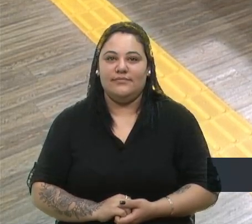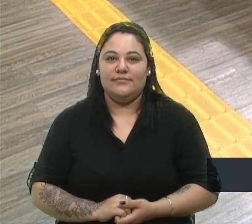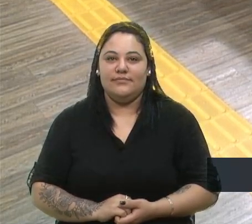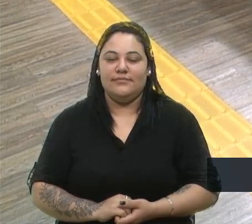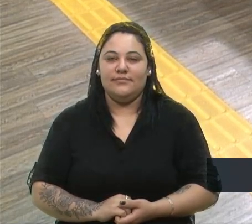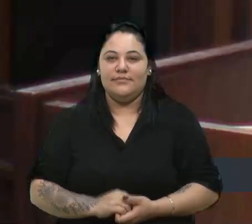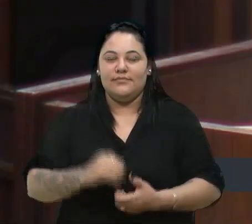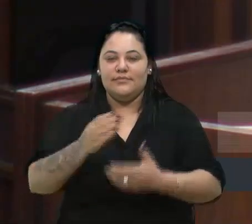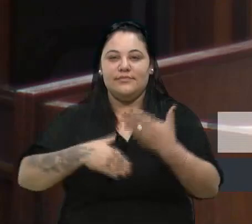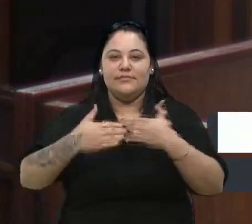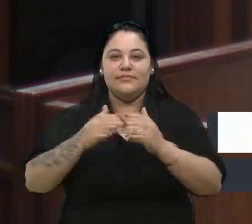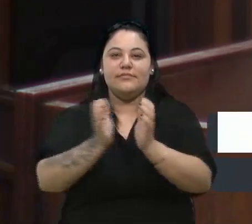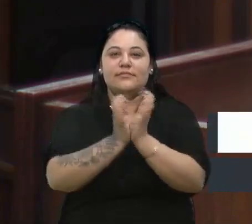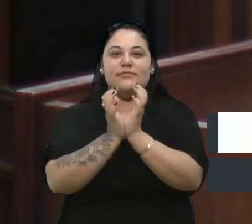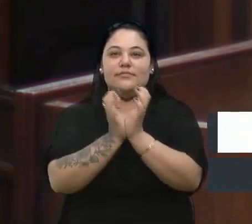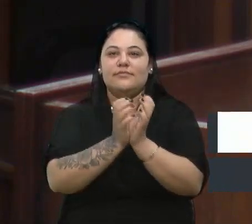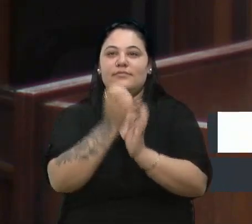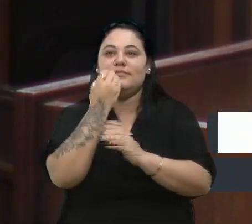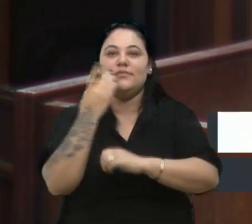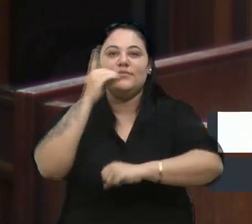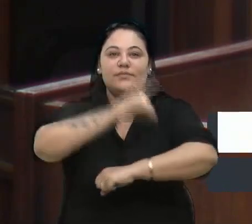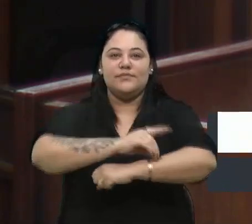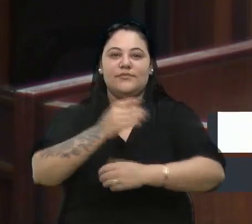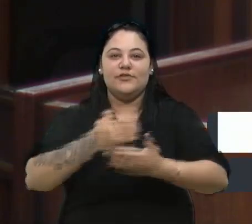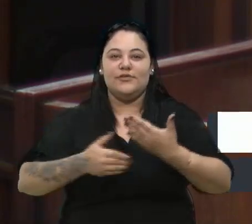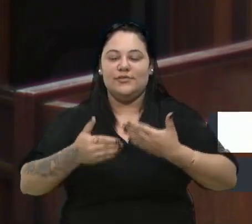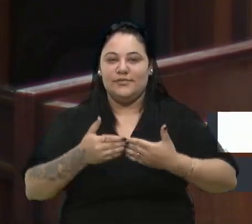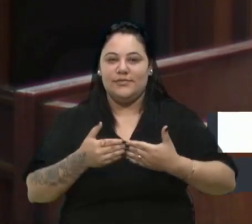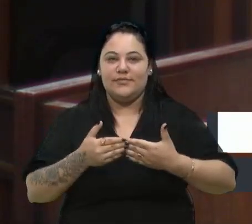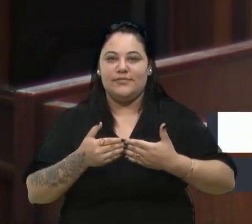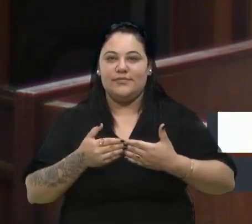Nobres colegas, um bom dia a todos.